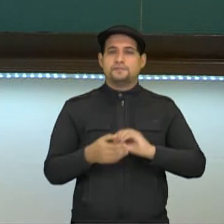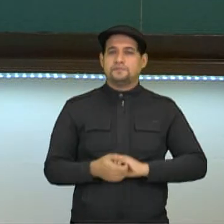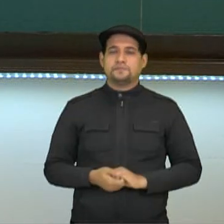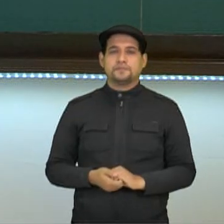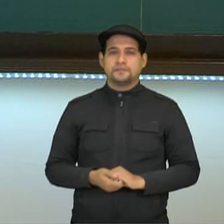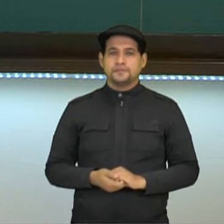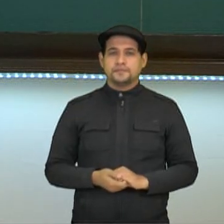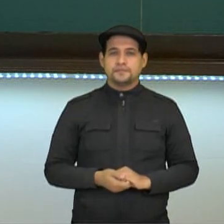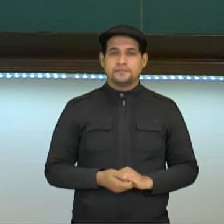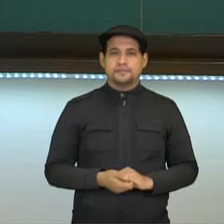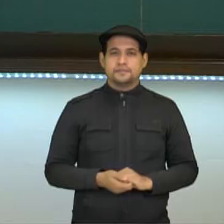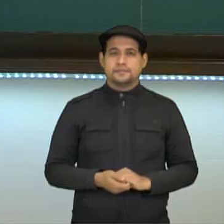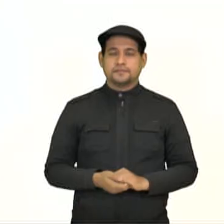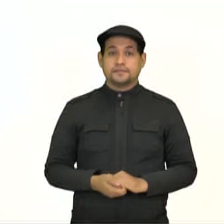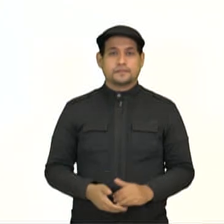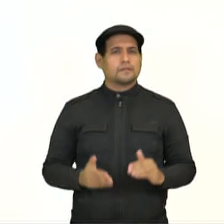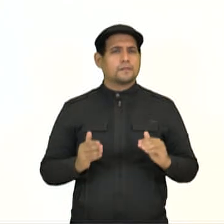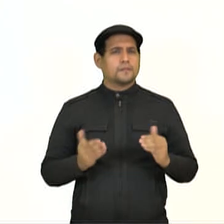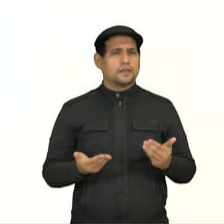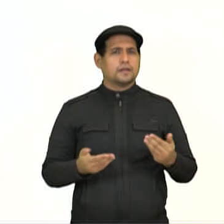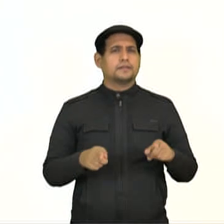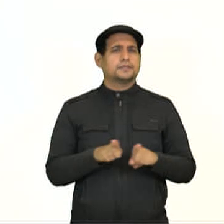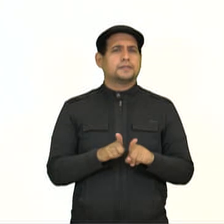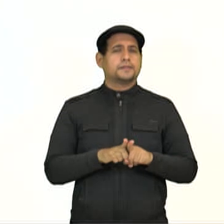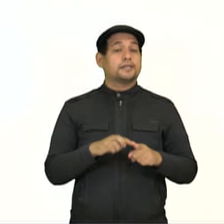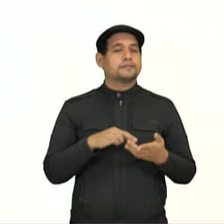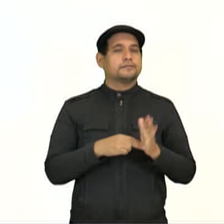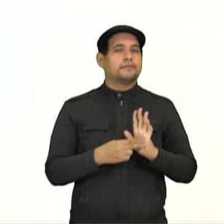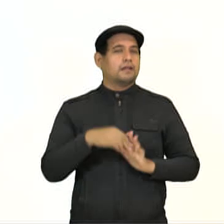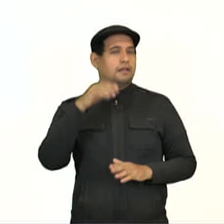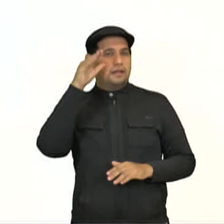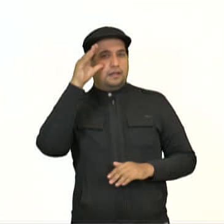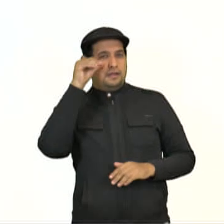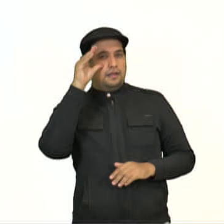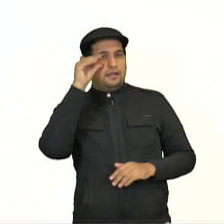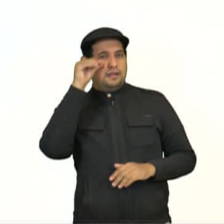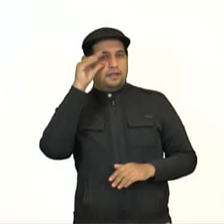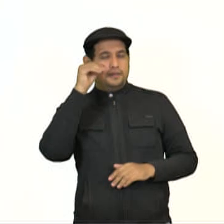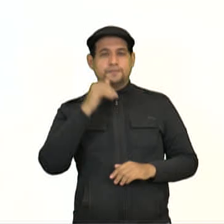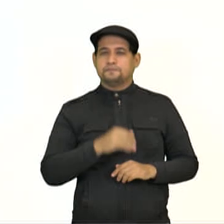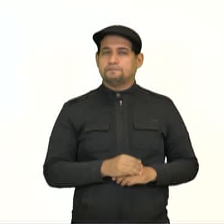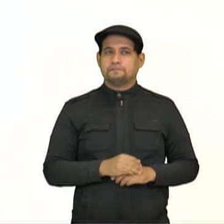abreviações. Agora, pessoal, uma